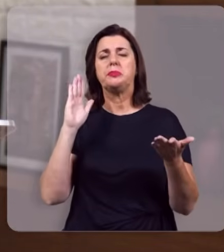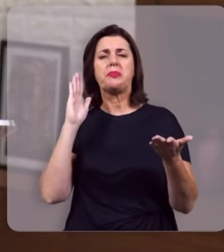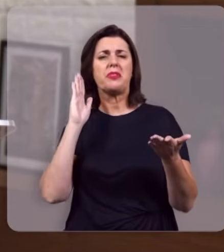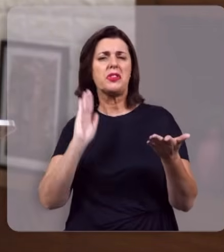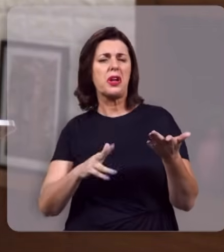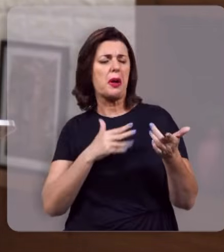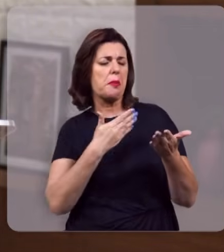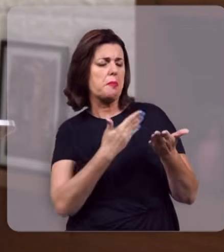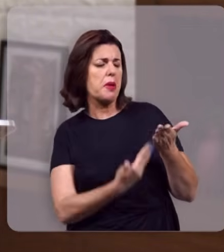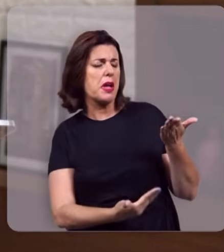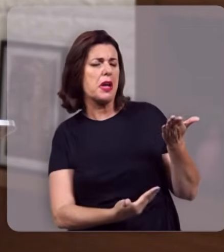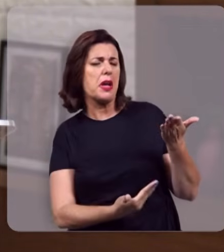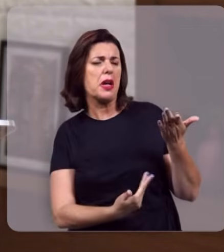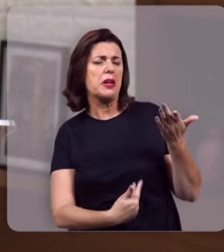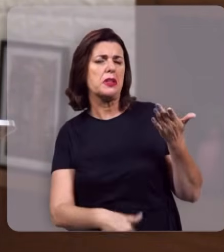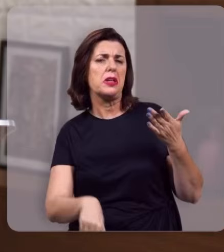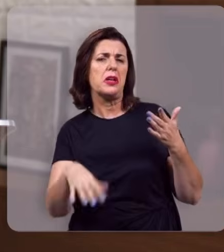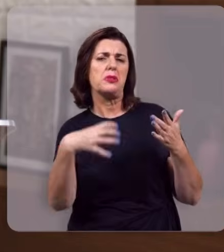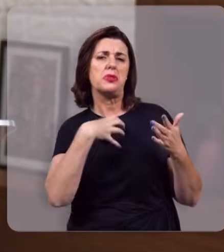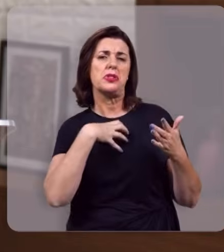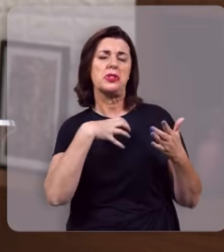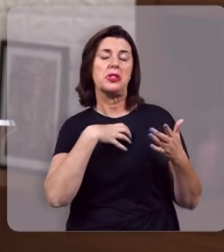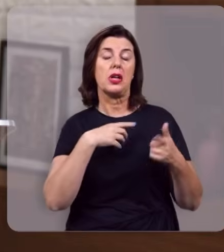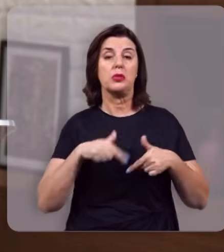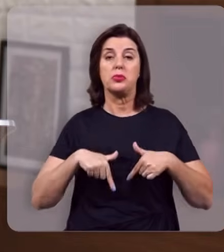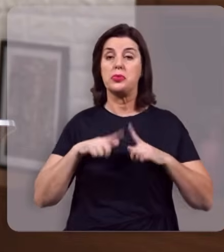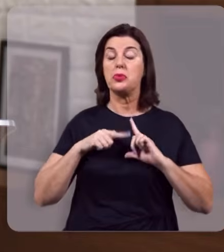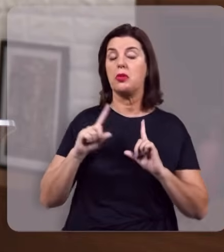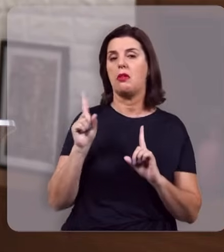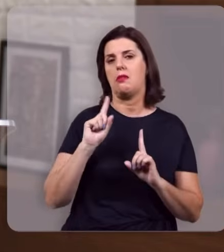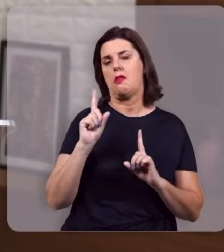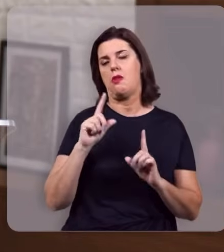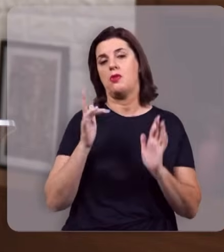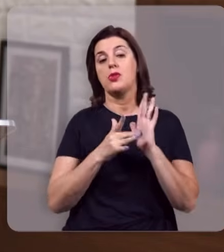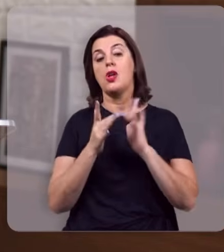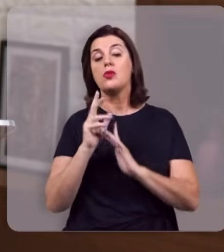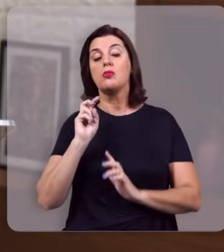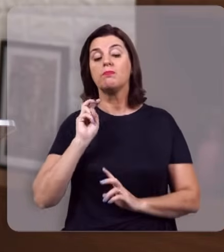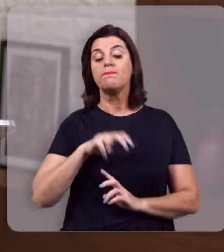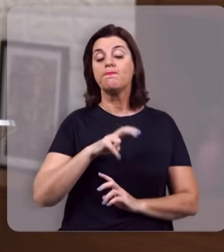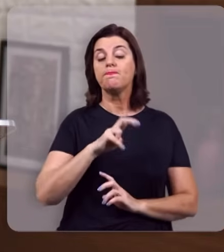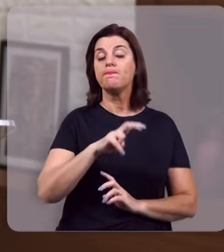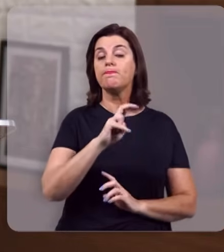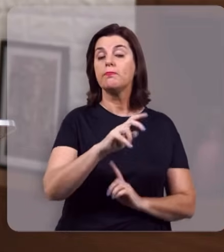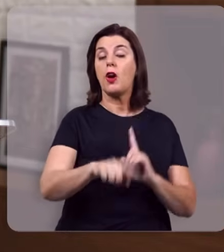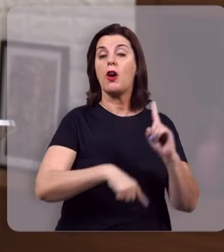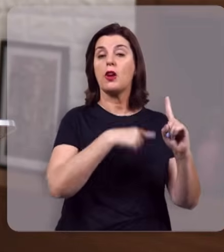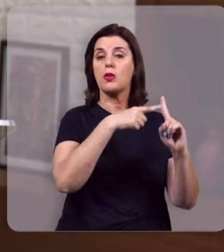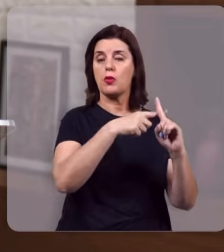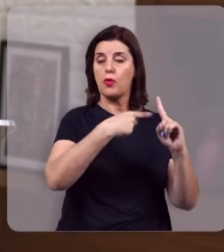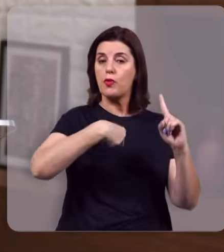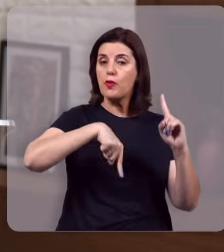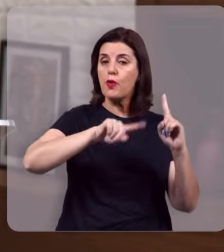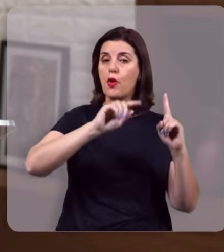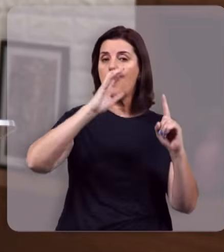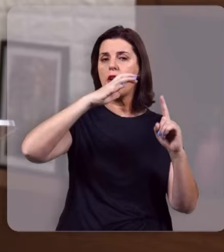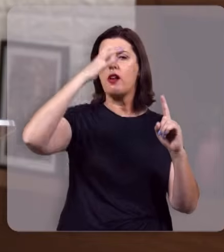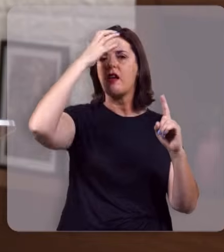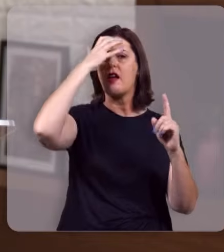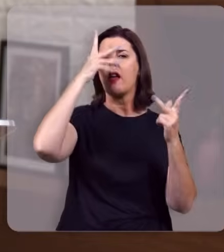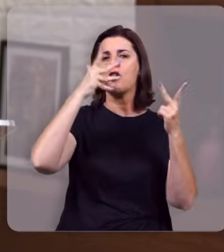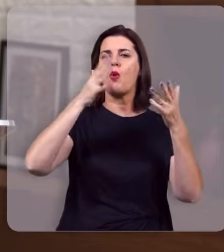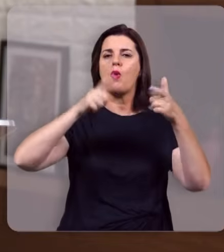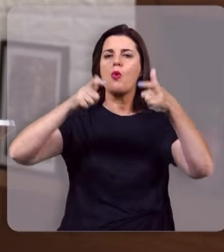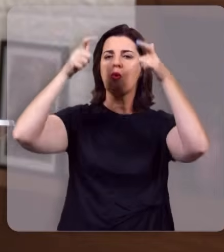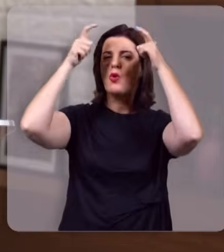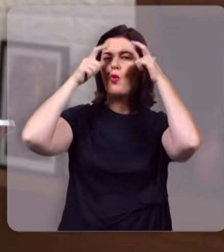orquestração do sinédrio judaico. Não, ele caminhou para a cruz como um rei caminha para a